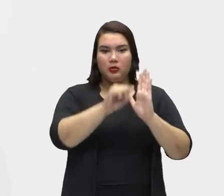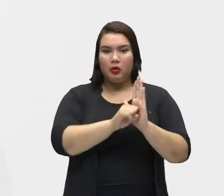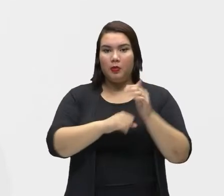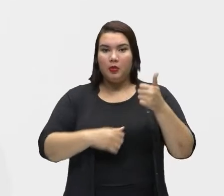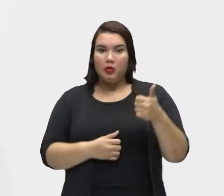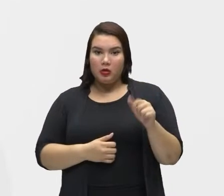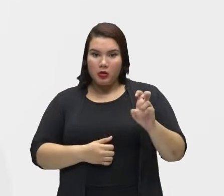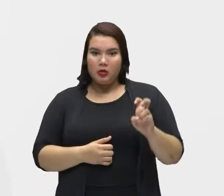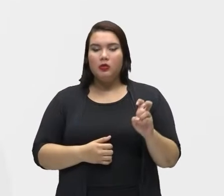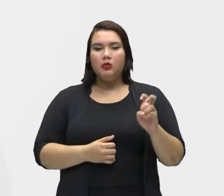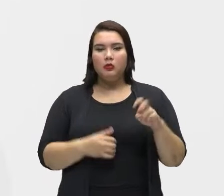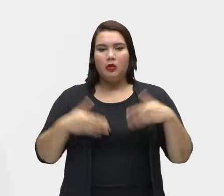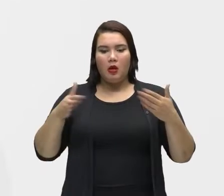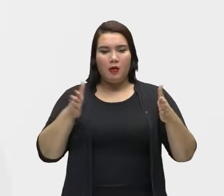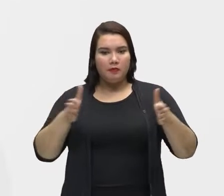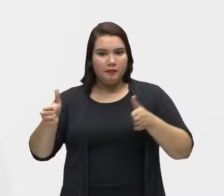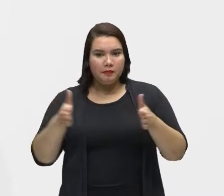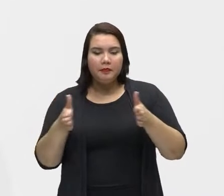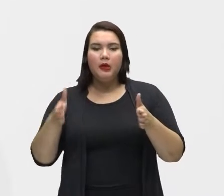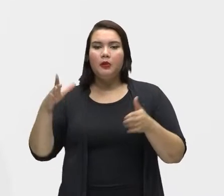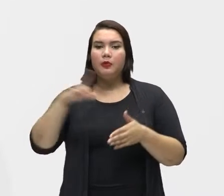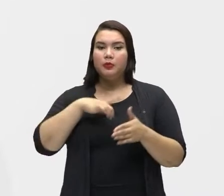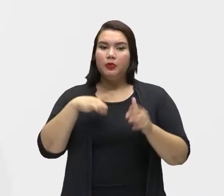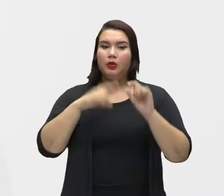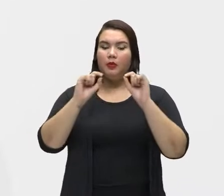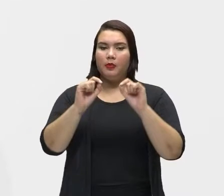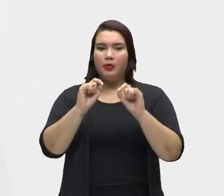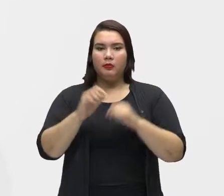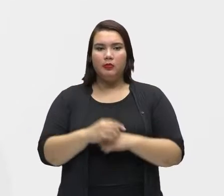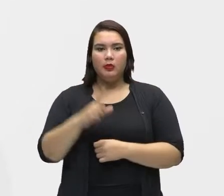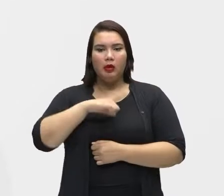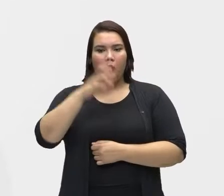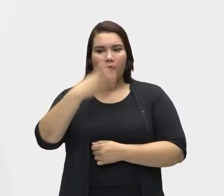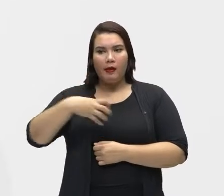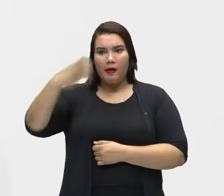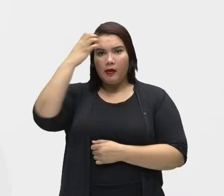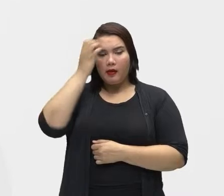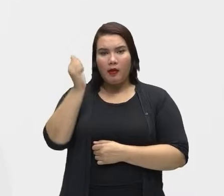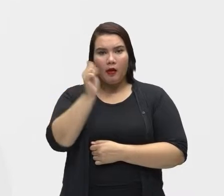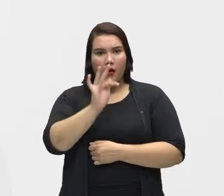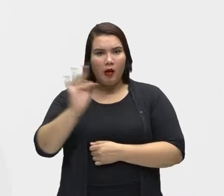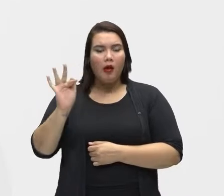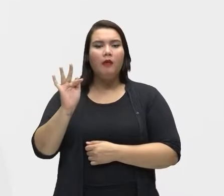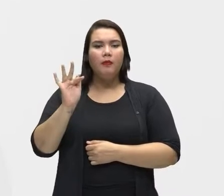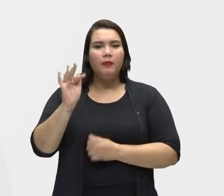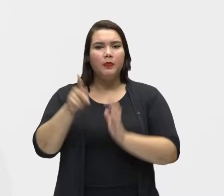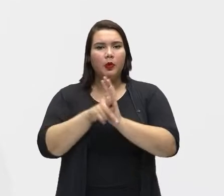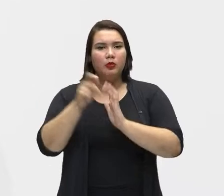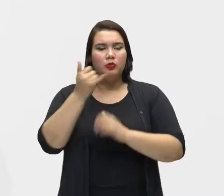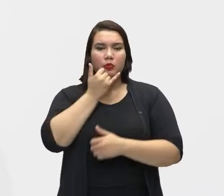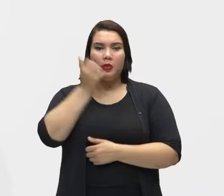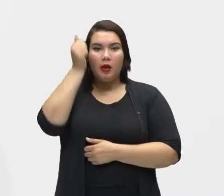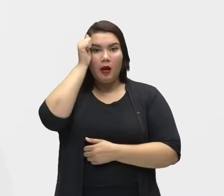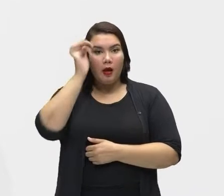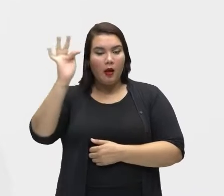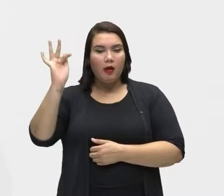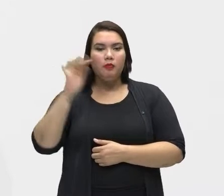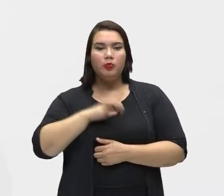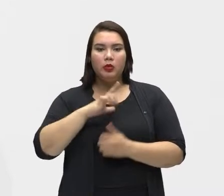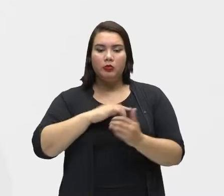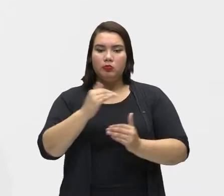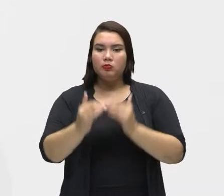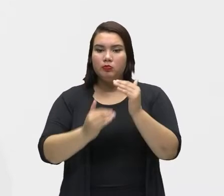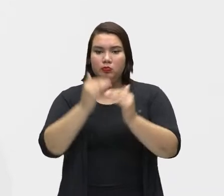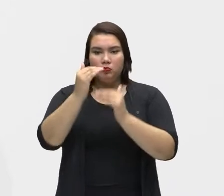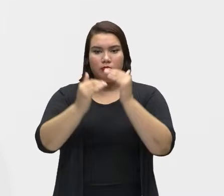da Alta e da Baixa Idade Média, nós vamos ver reinos africanos, poderosos estados africanos se desenvolvendo